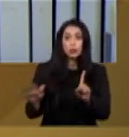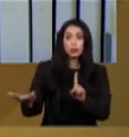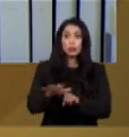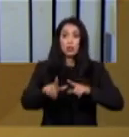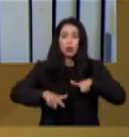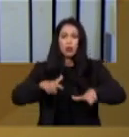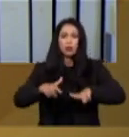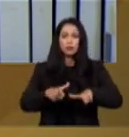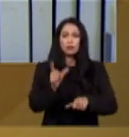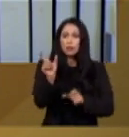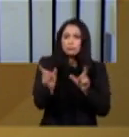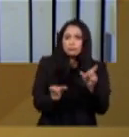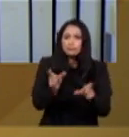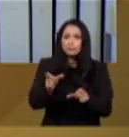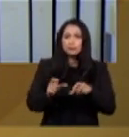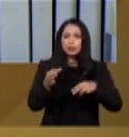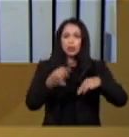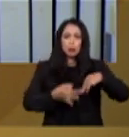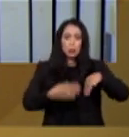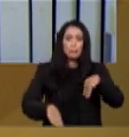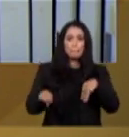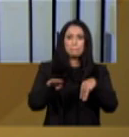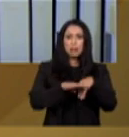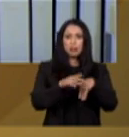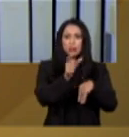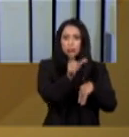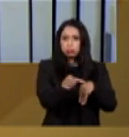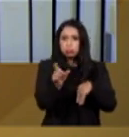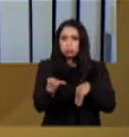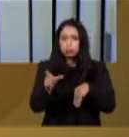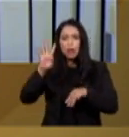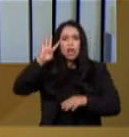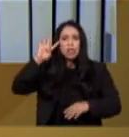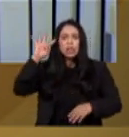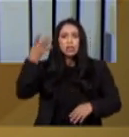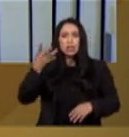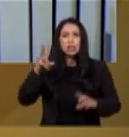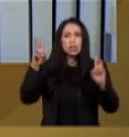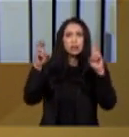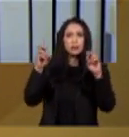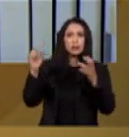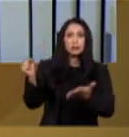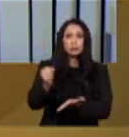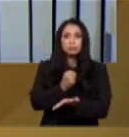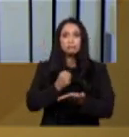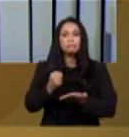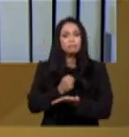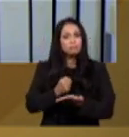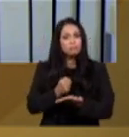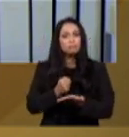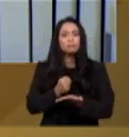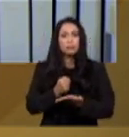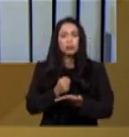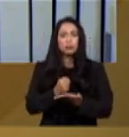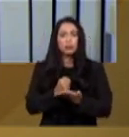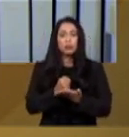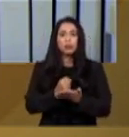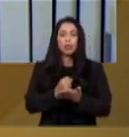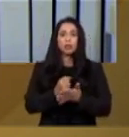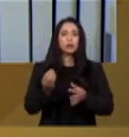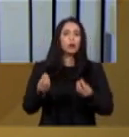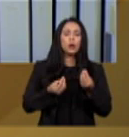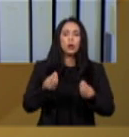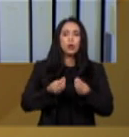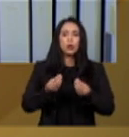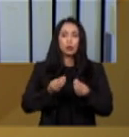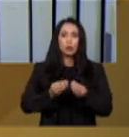o trabalho de cada um dos seus ministros e ministras, decidindo acerca de temas fundamentais ao regular funcionamento do